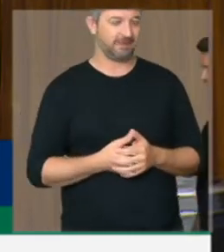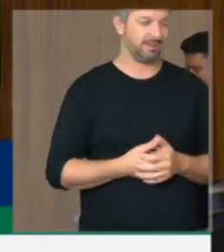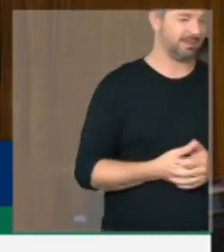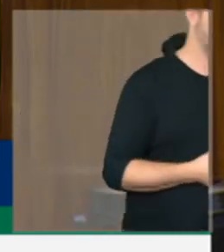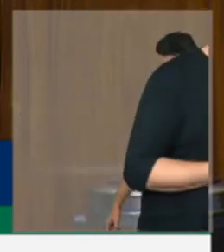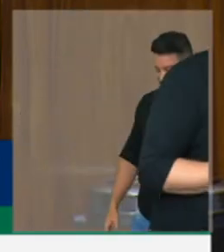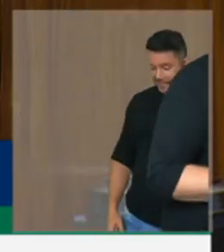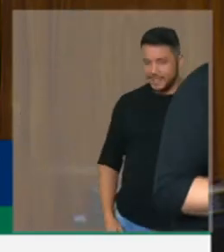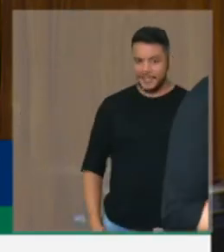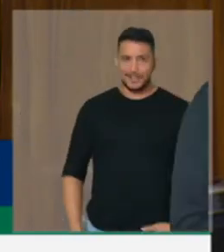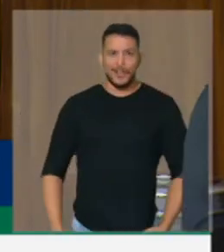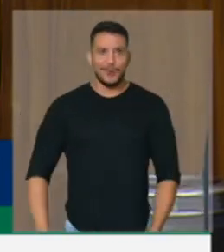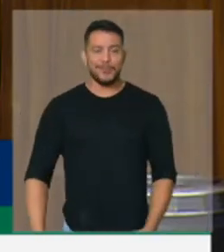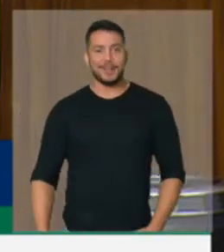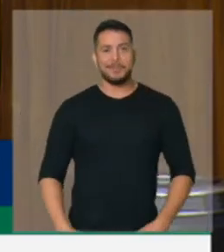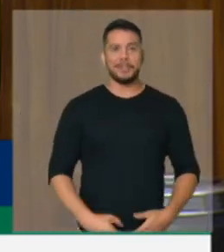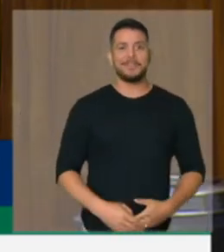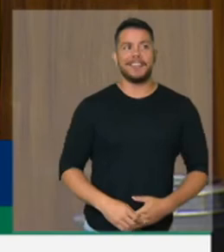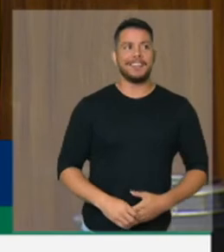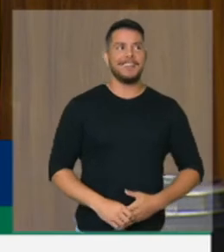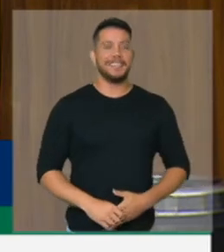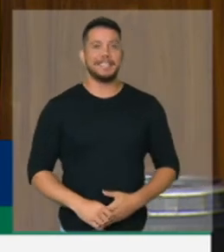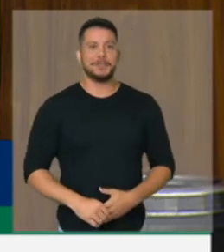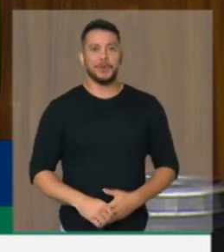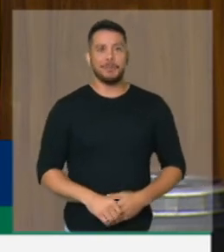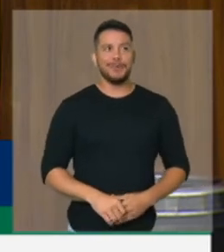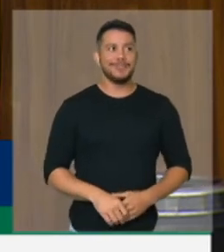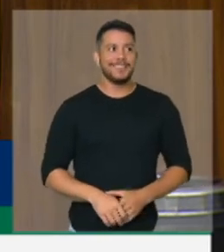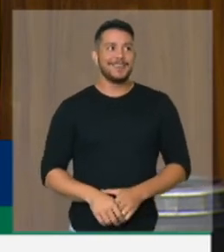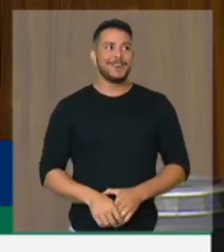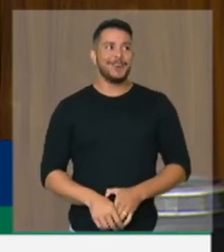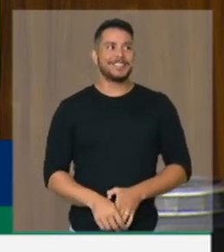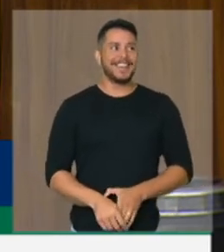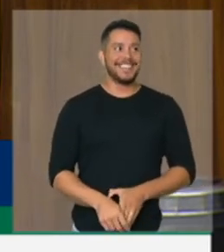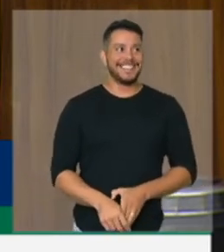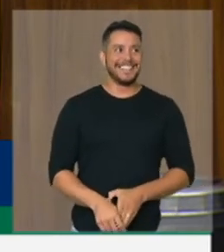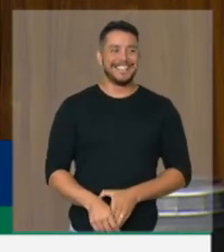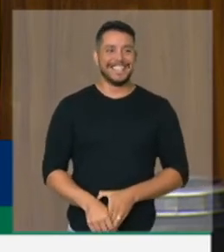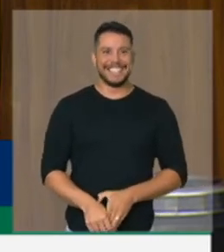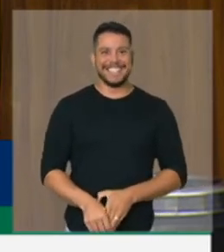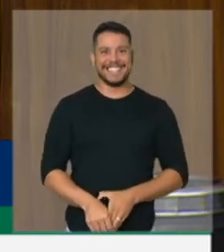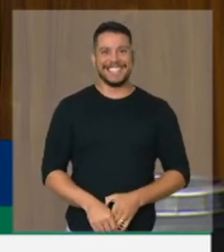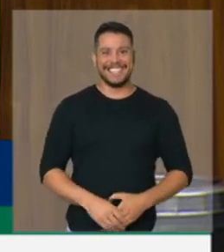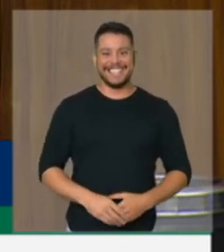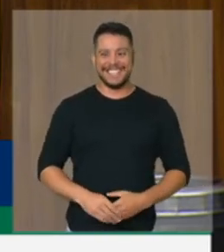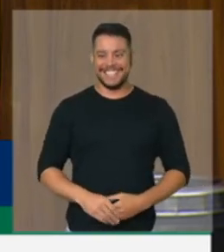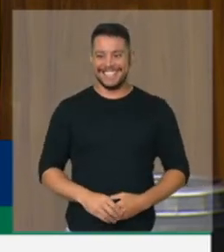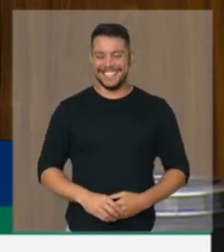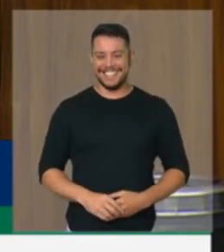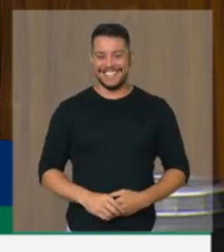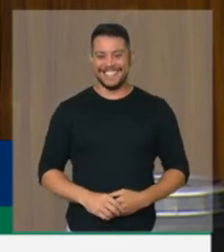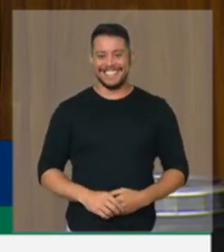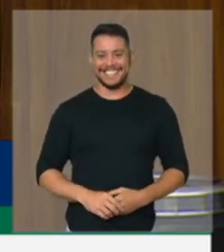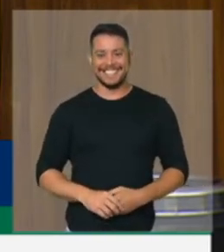e ajudar na reconstrução do país. Vamos avançar também, presidente, com a questão das